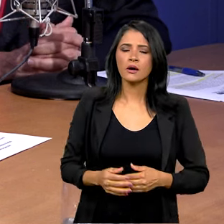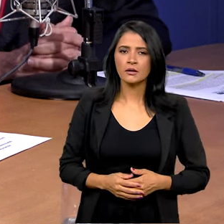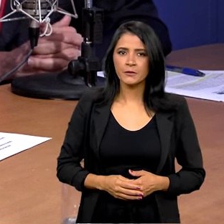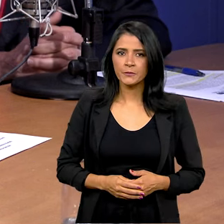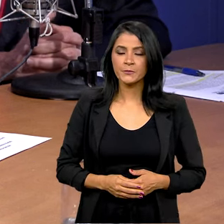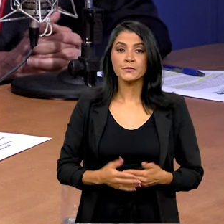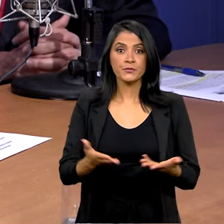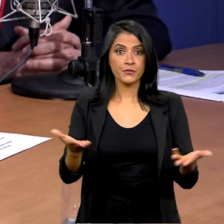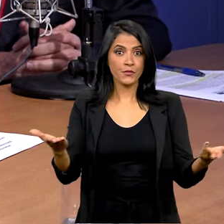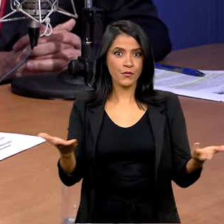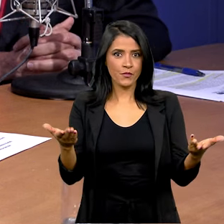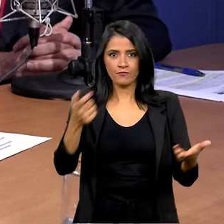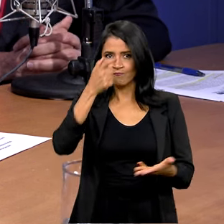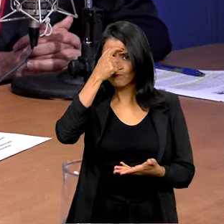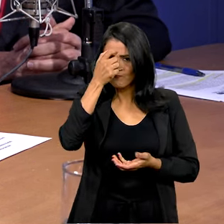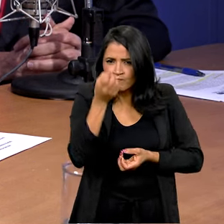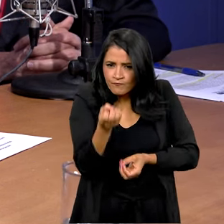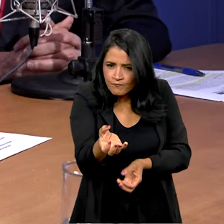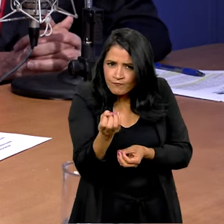uma conscientização